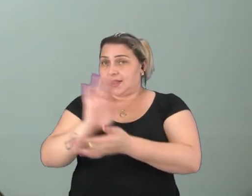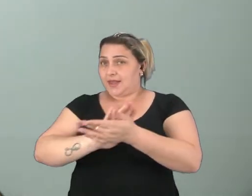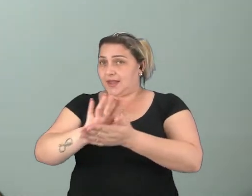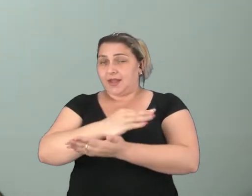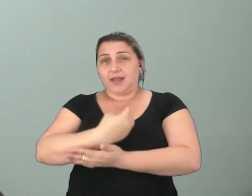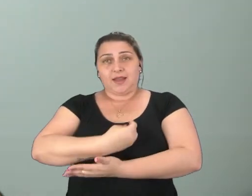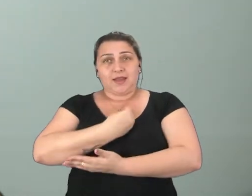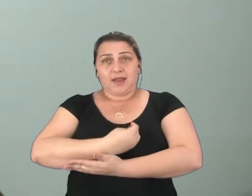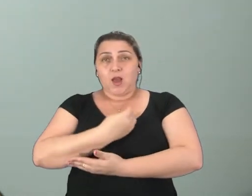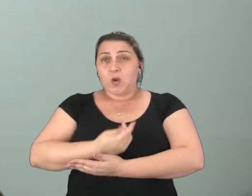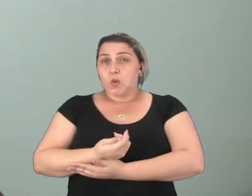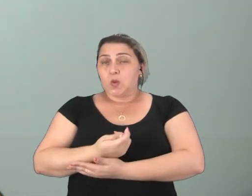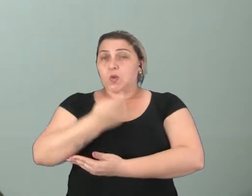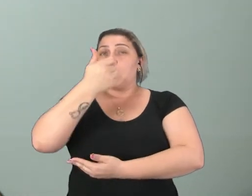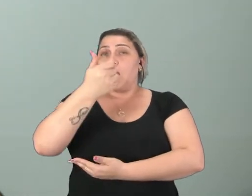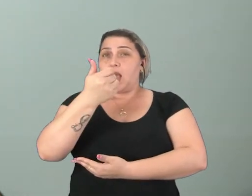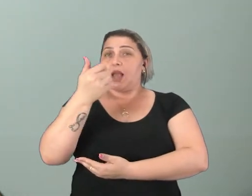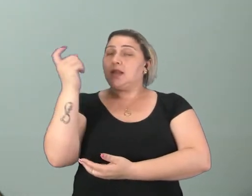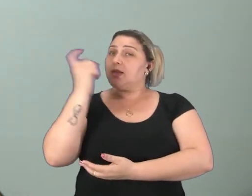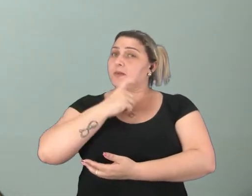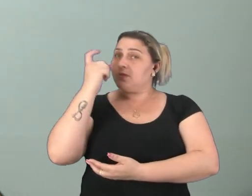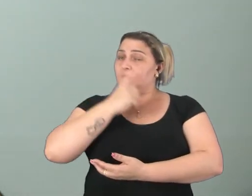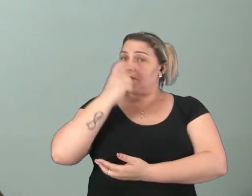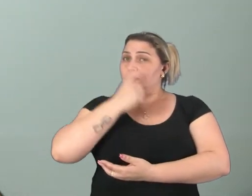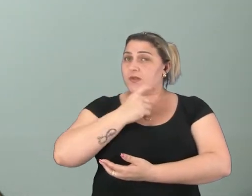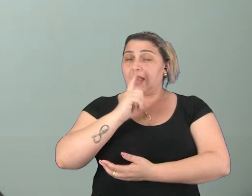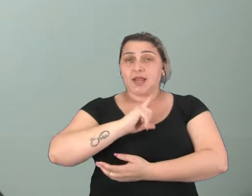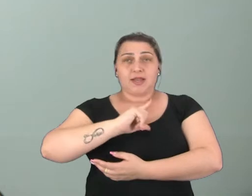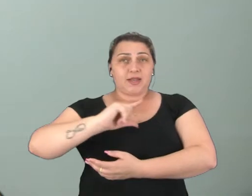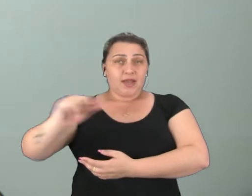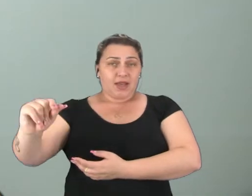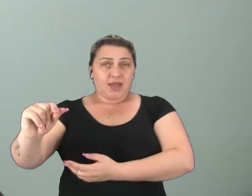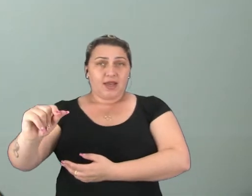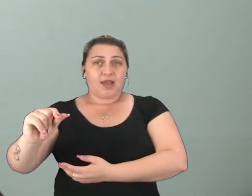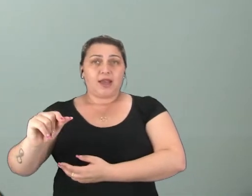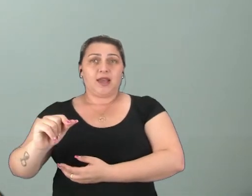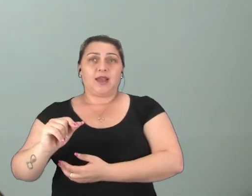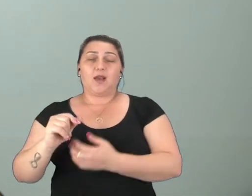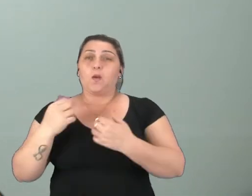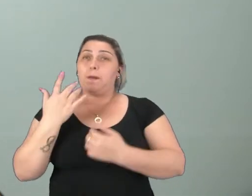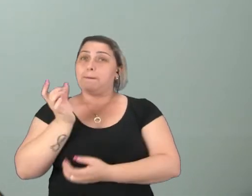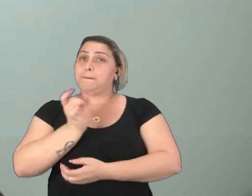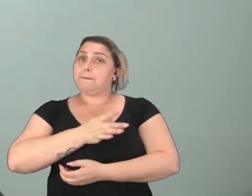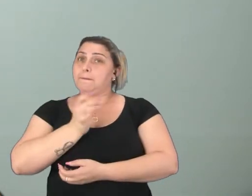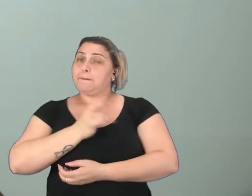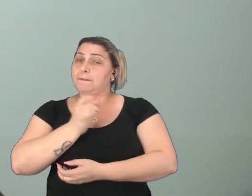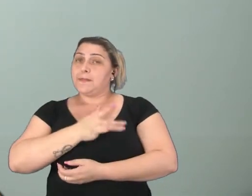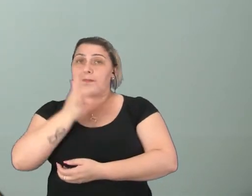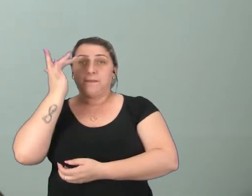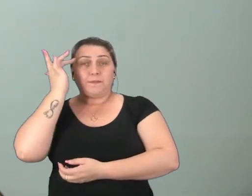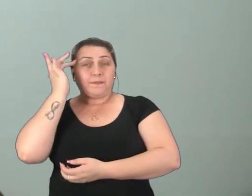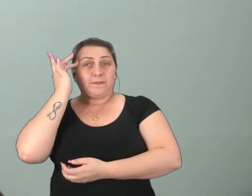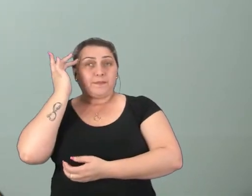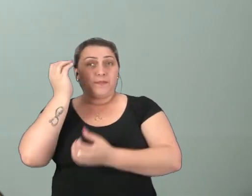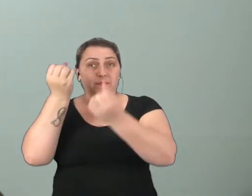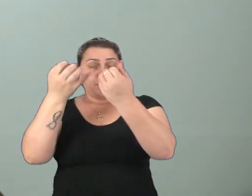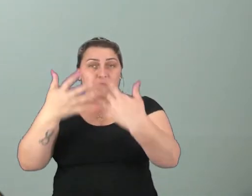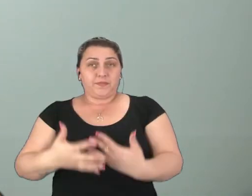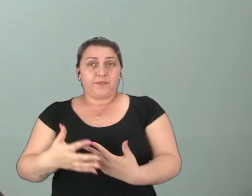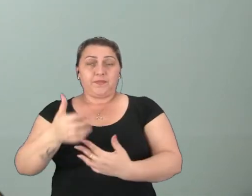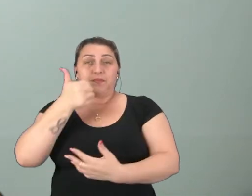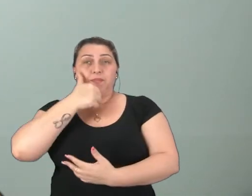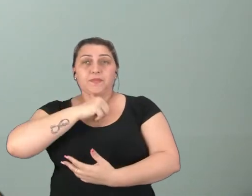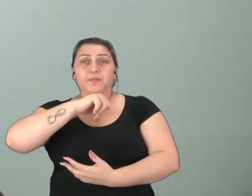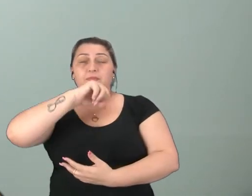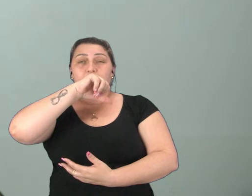vida, quase ia sendo enganado. Ele saiu de lá aterrorizado, achando e relatando para sua